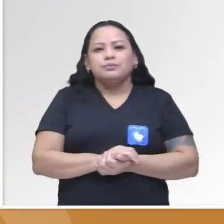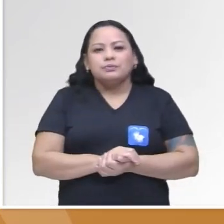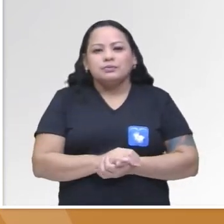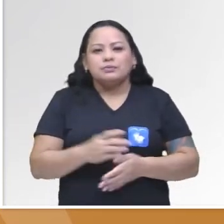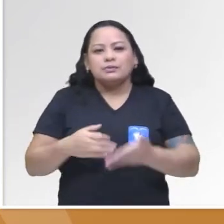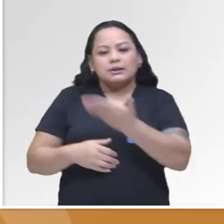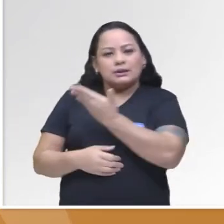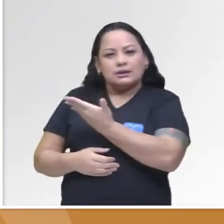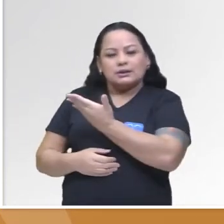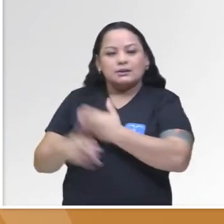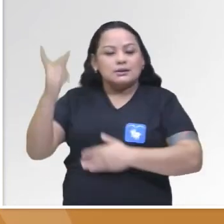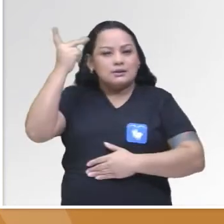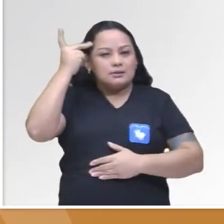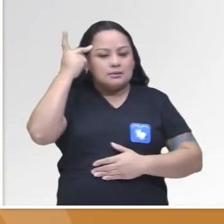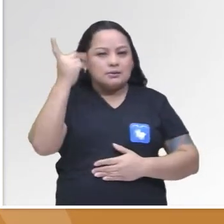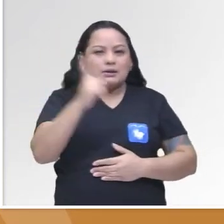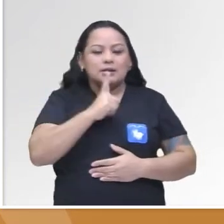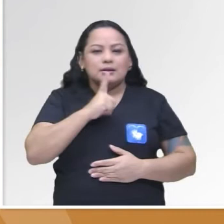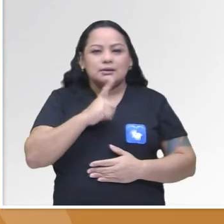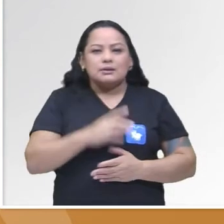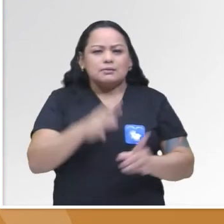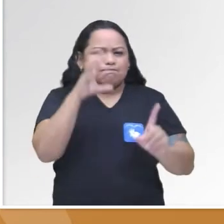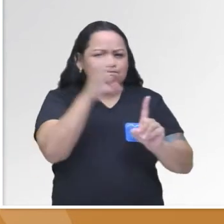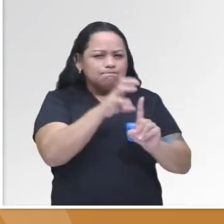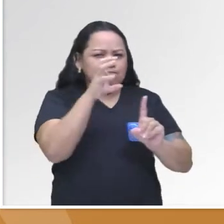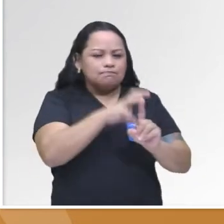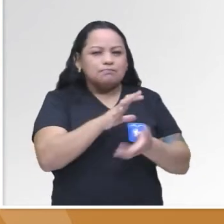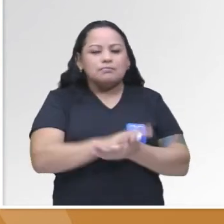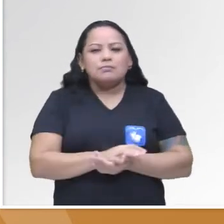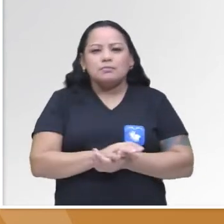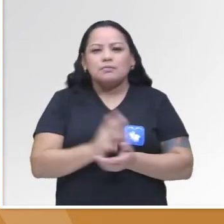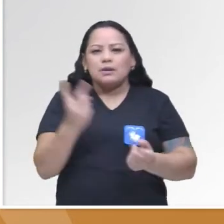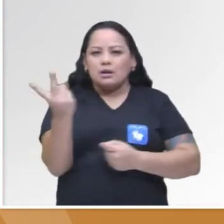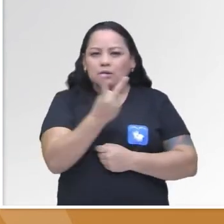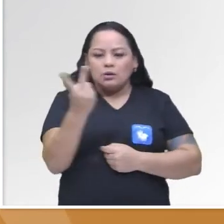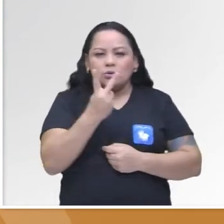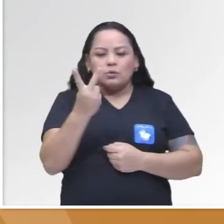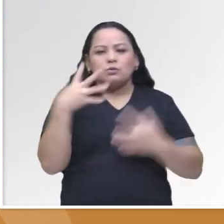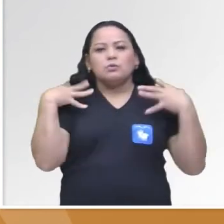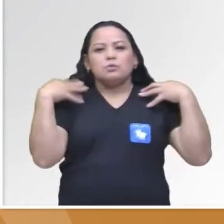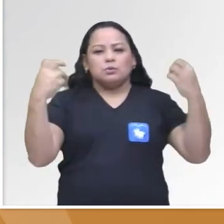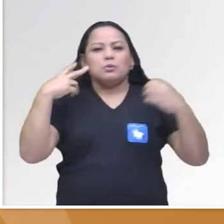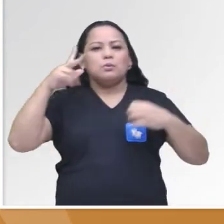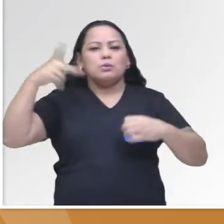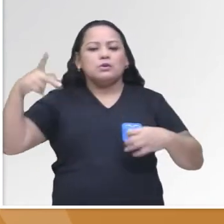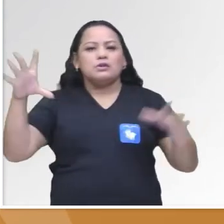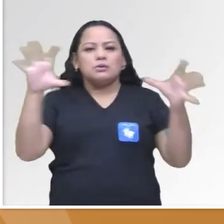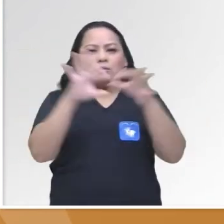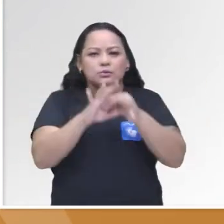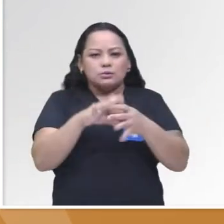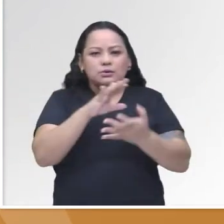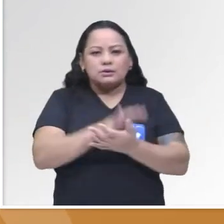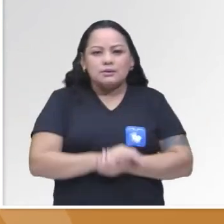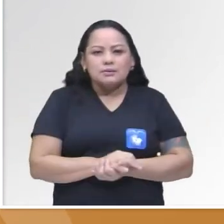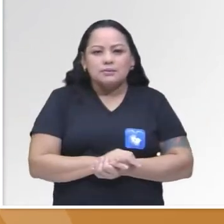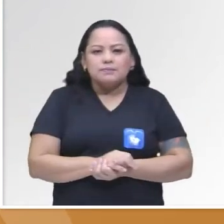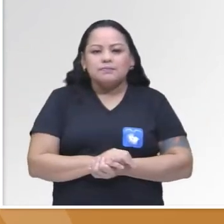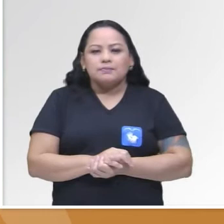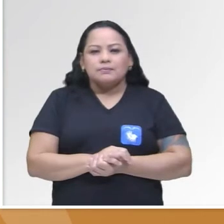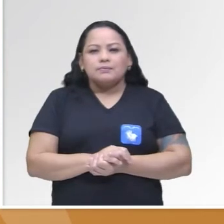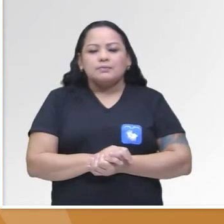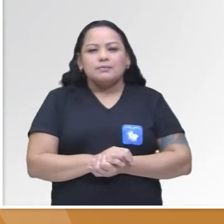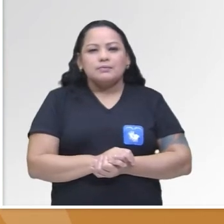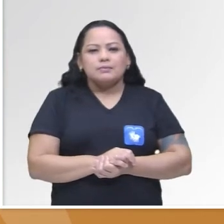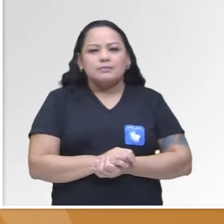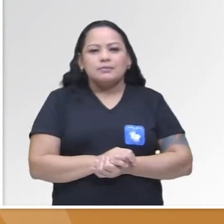ali em São Paulo, sendo um interventor. Duas forças políticas rivais se uniram, o Partido Republicano Paulista, o PRP,